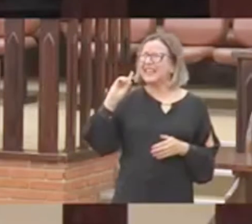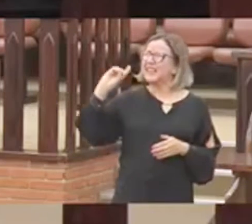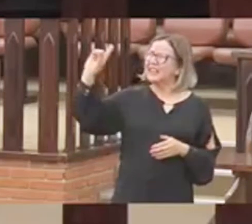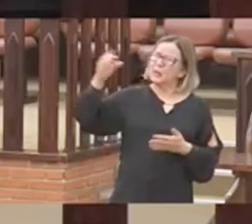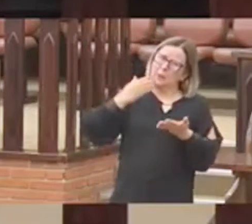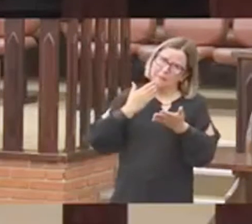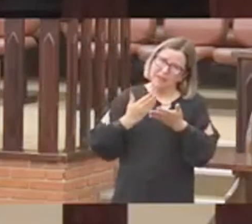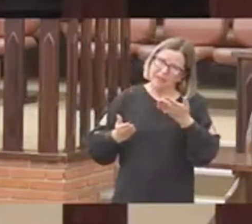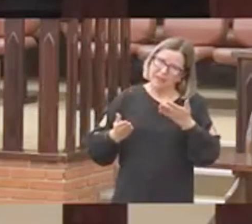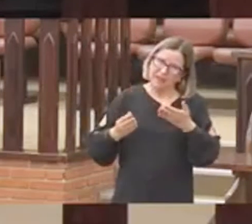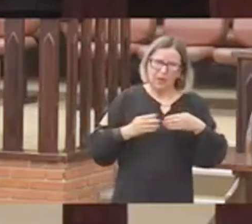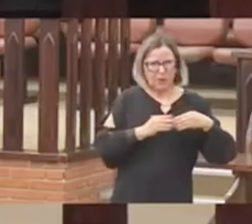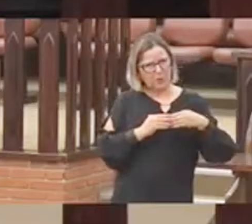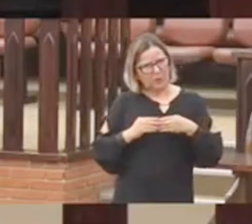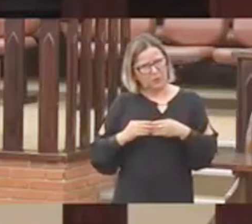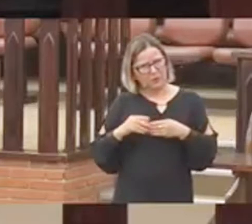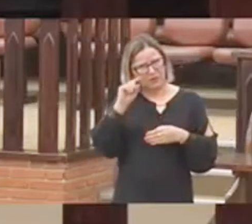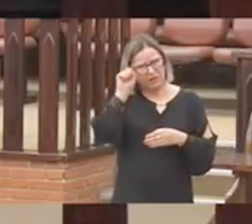Mas